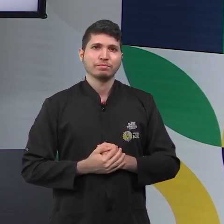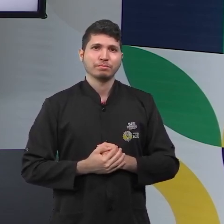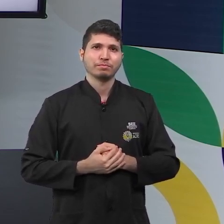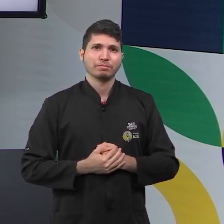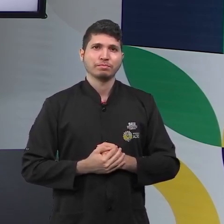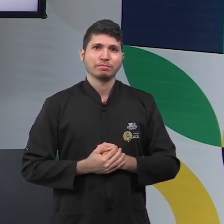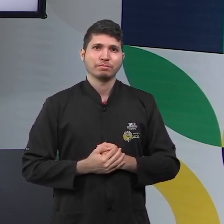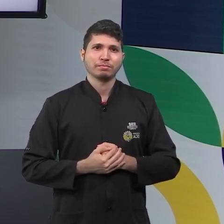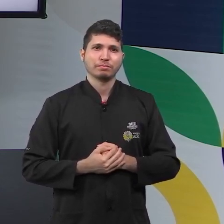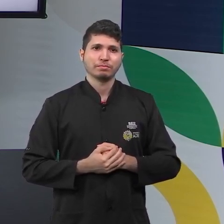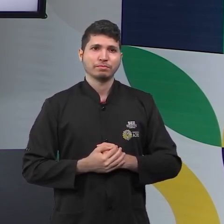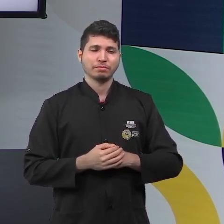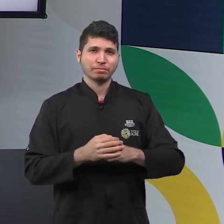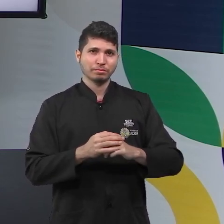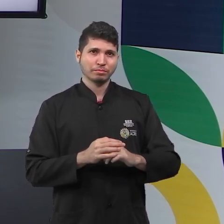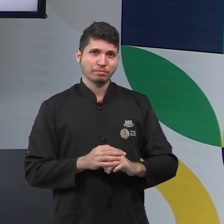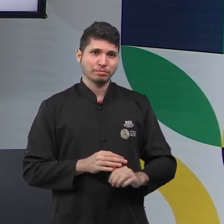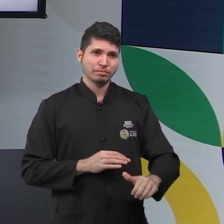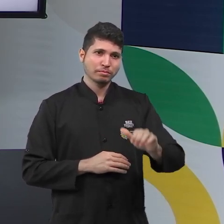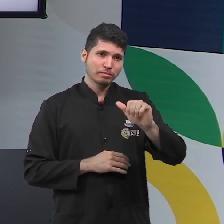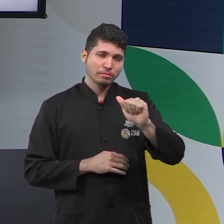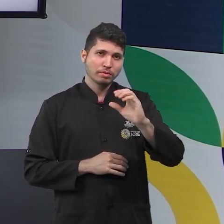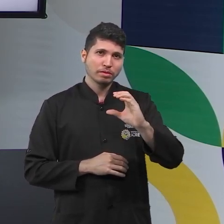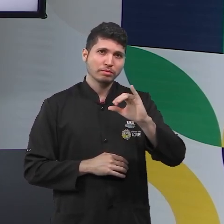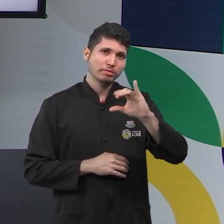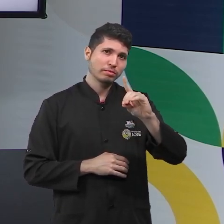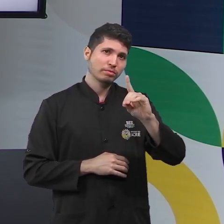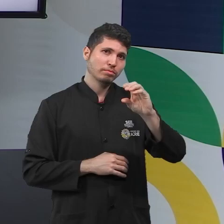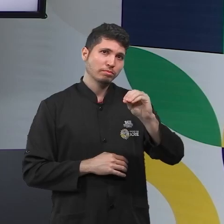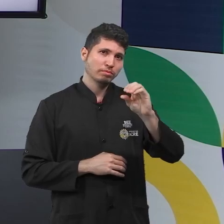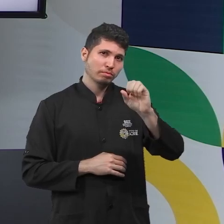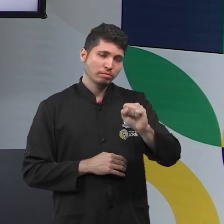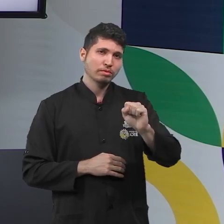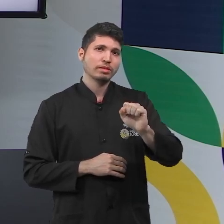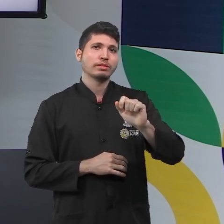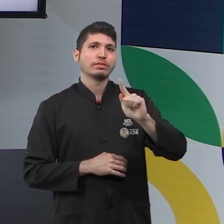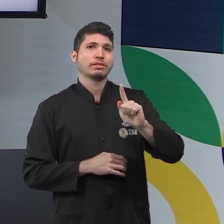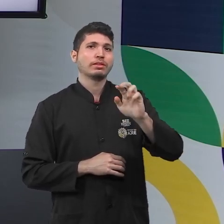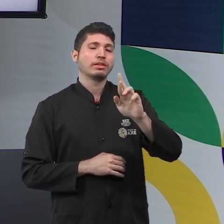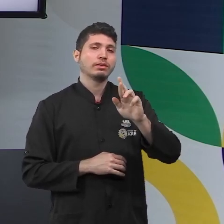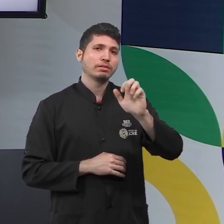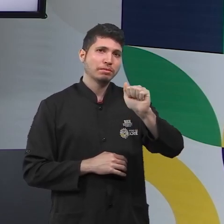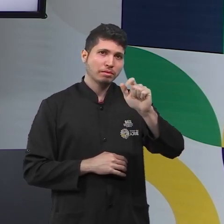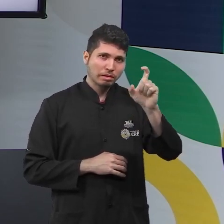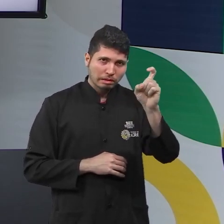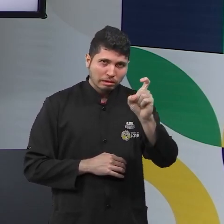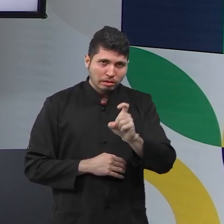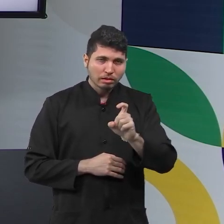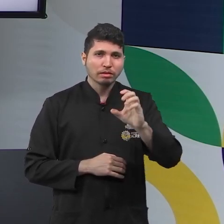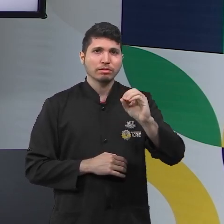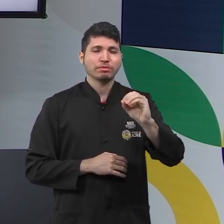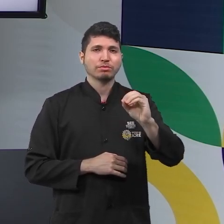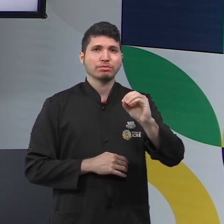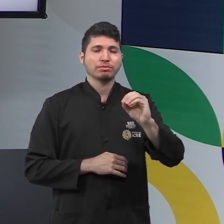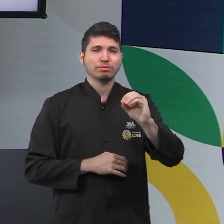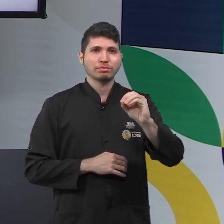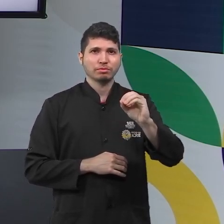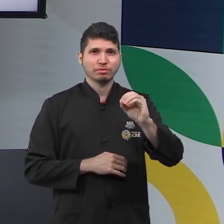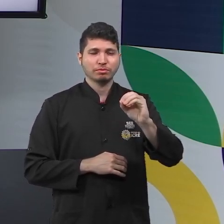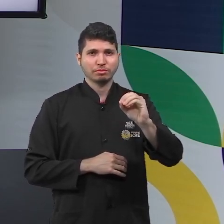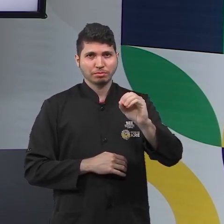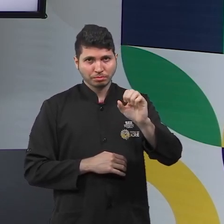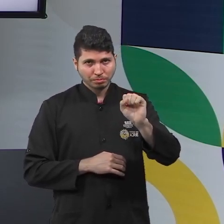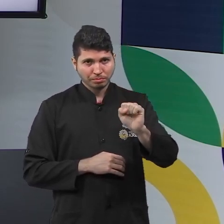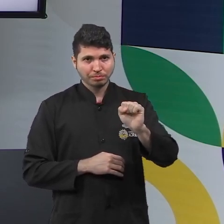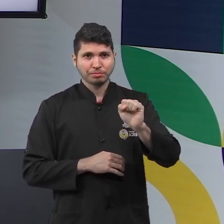gente tem os ácidos graxos. Então, a gente vai ter 3 ácidos graxos aqui e